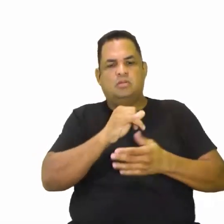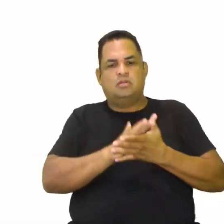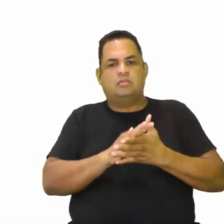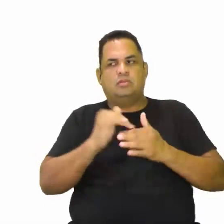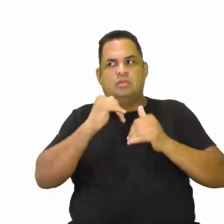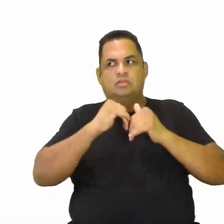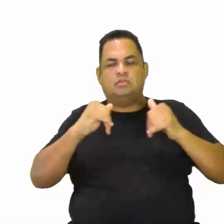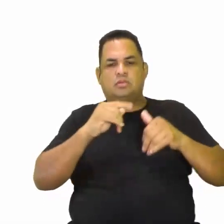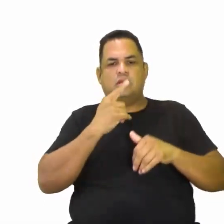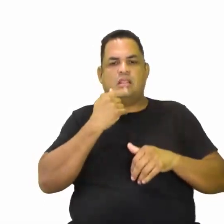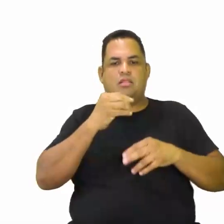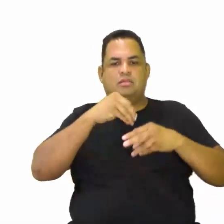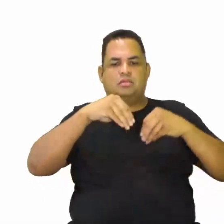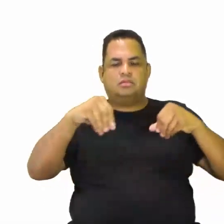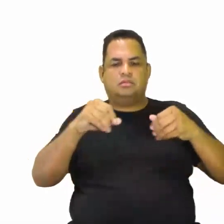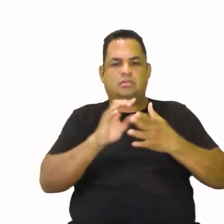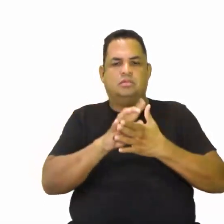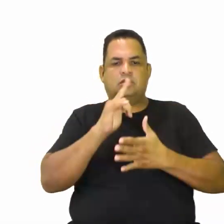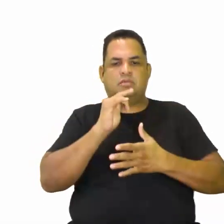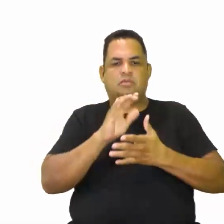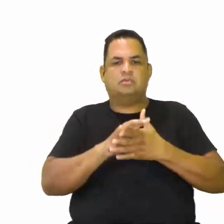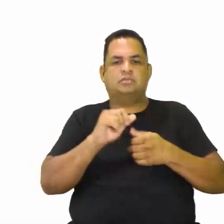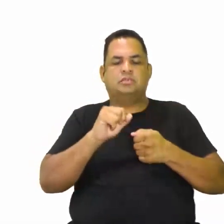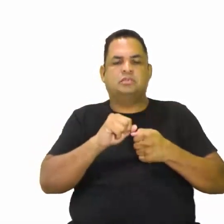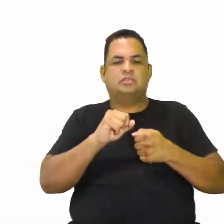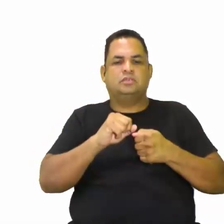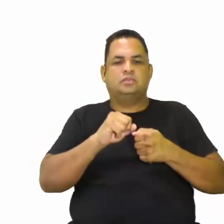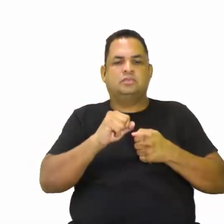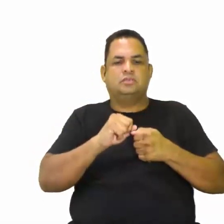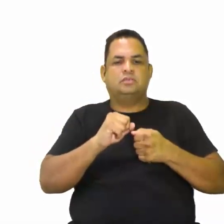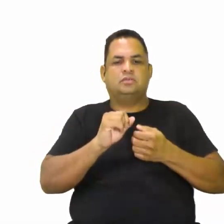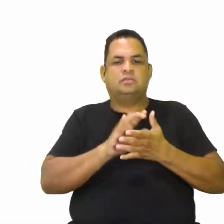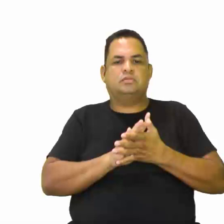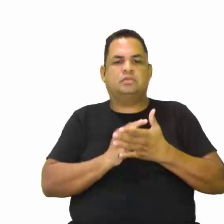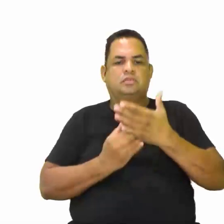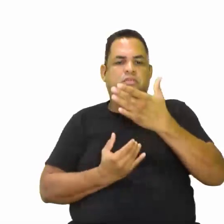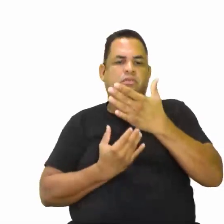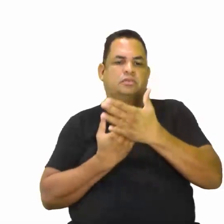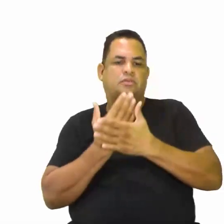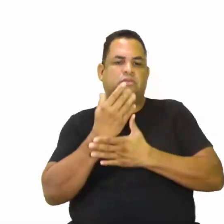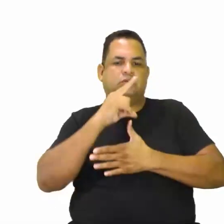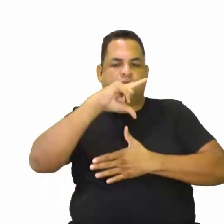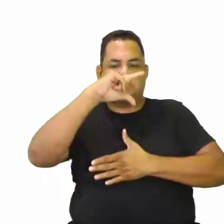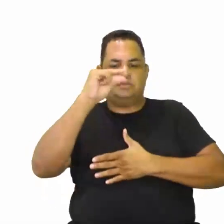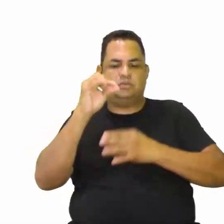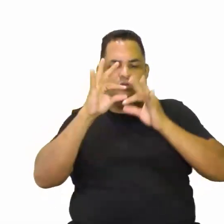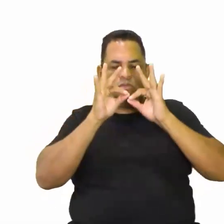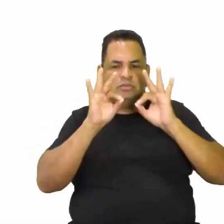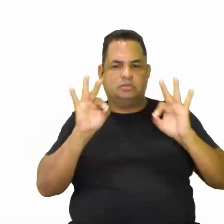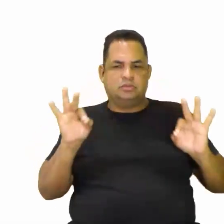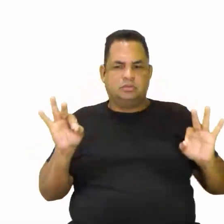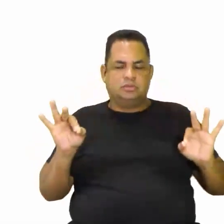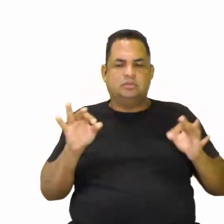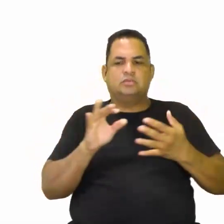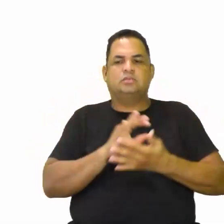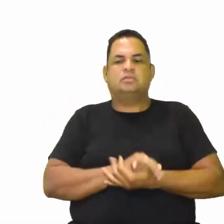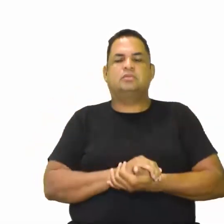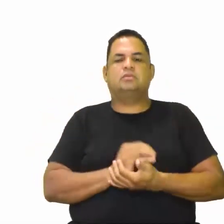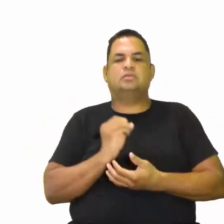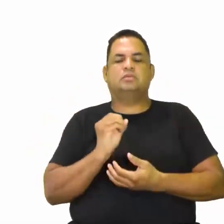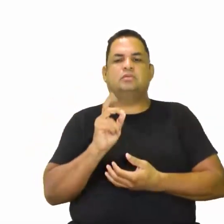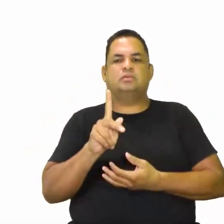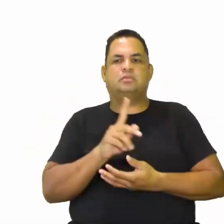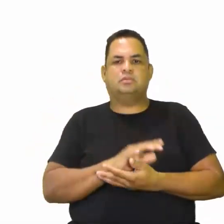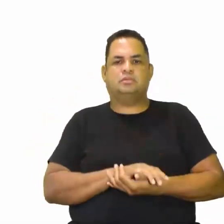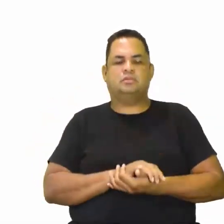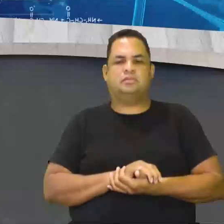sal da água, você faz uma destilação simples, que é por diferença do ponto de ebulição dessas substâncias. Ok, meu